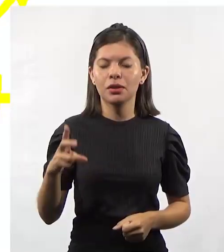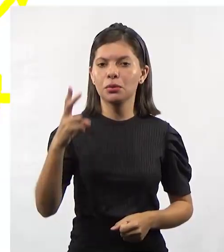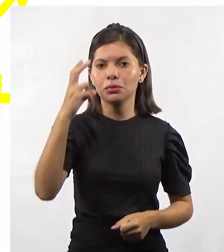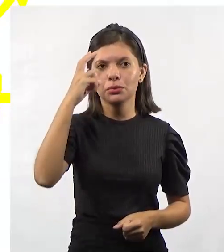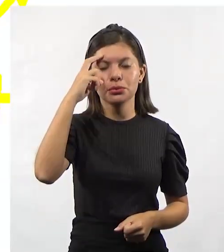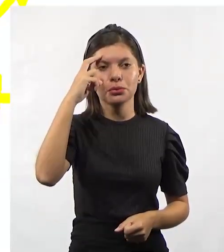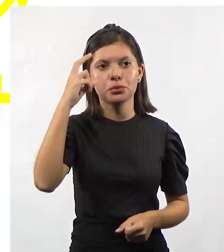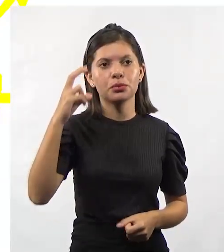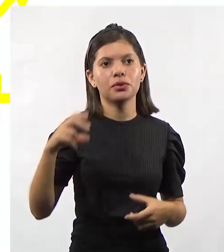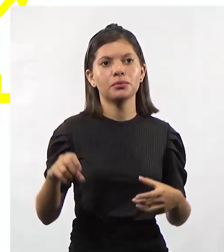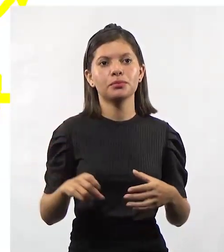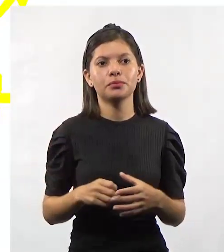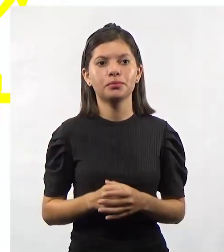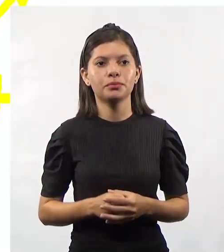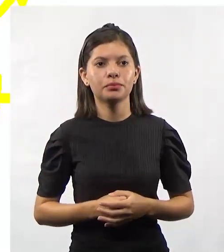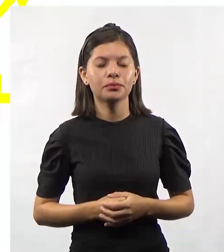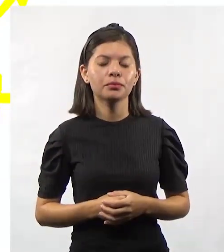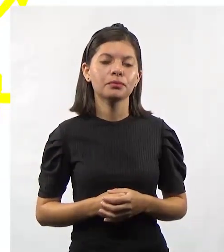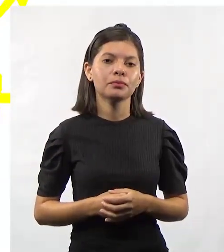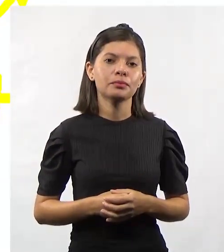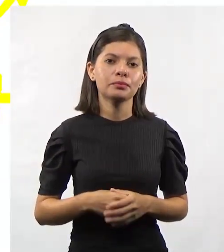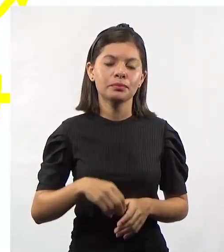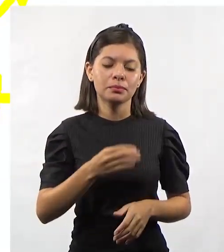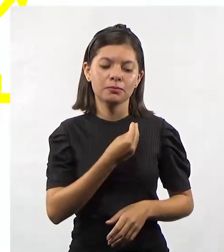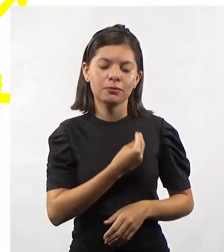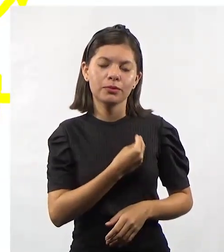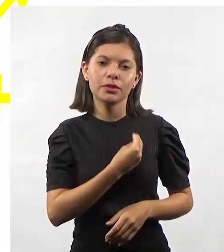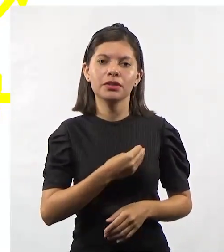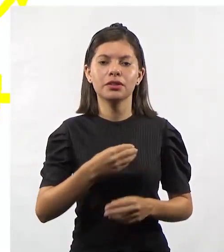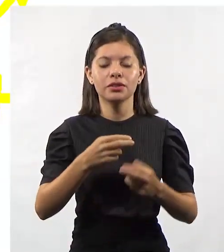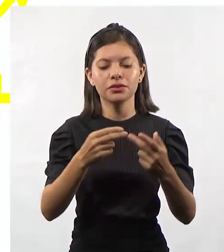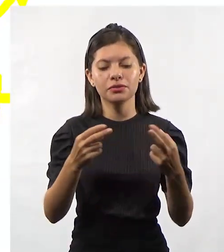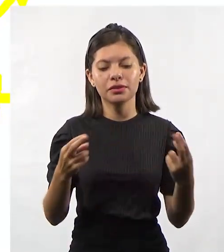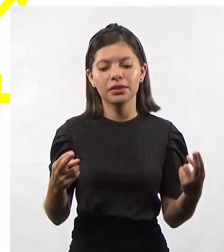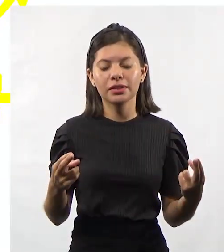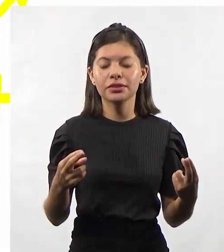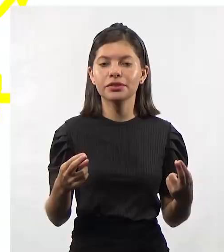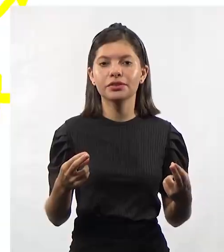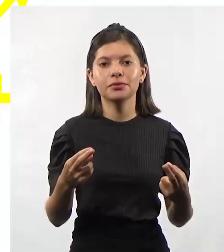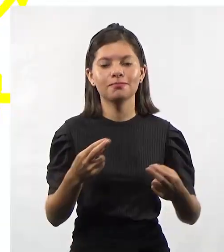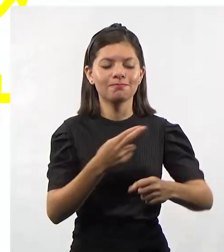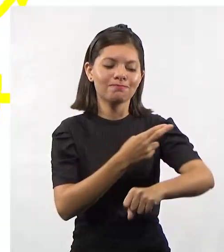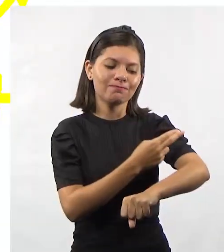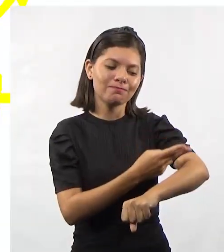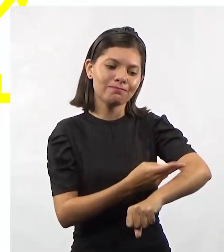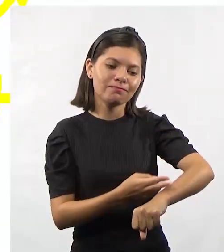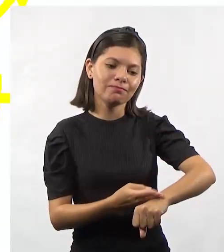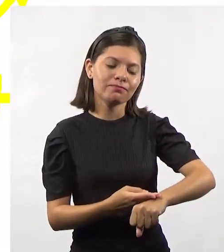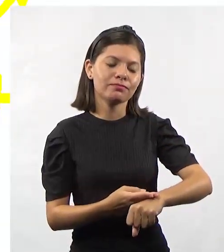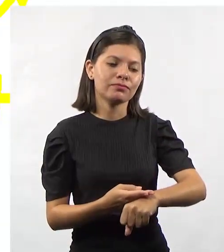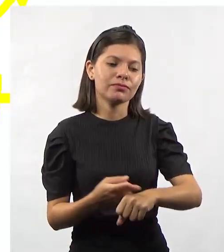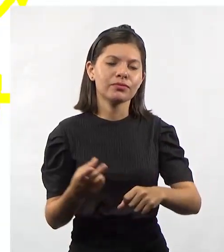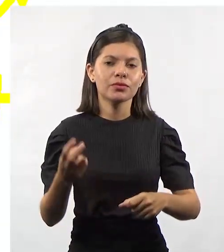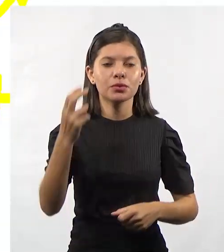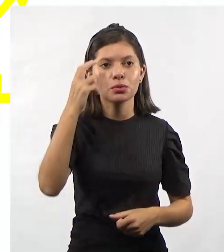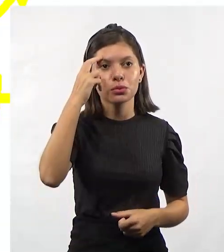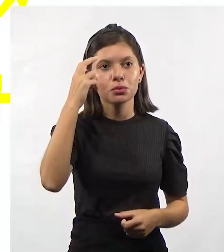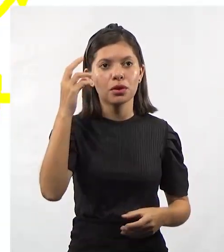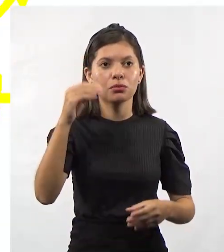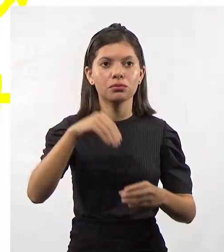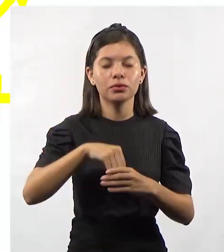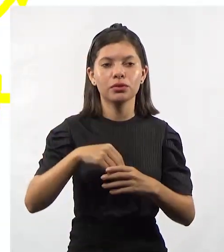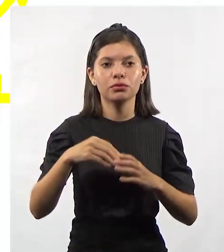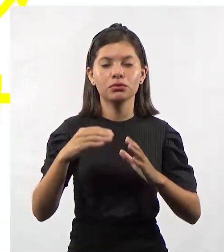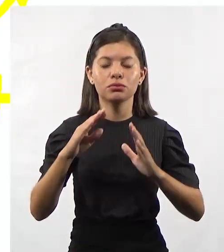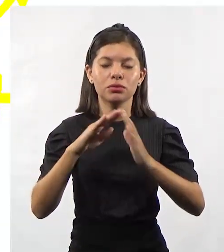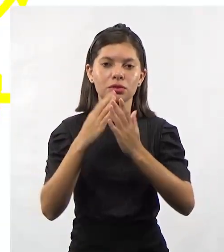diferentes culturas, diferentes maneiras de ser, ou seja, a diversidade cultural dentro da escola,